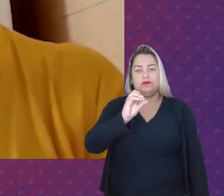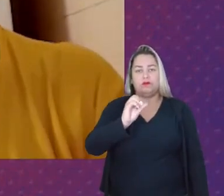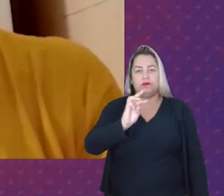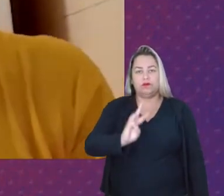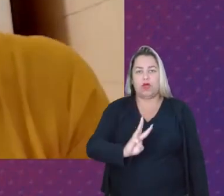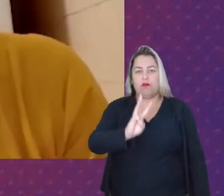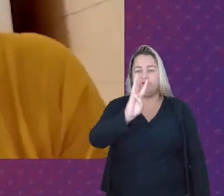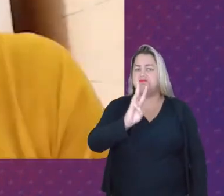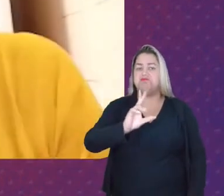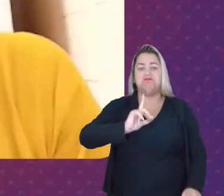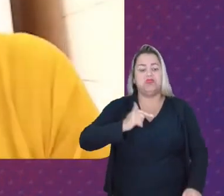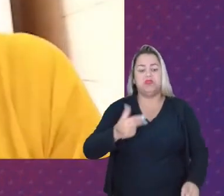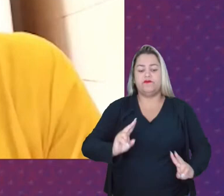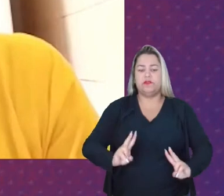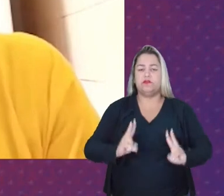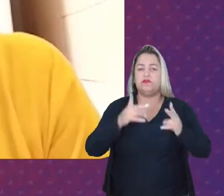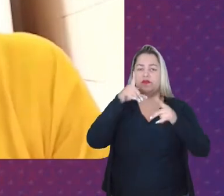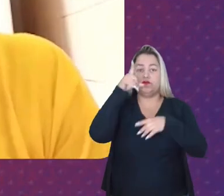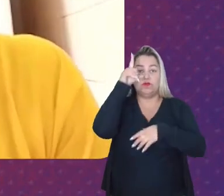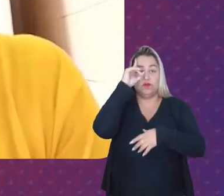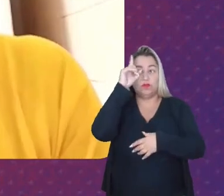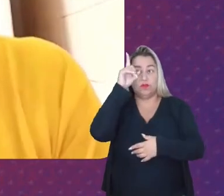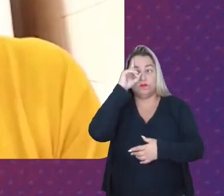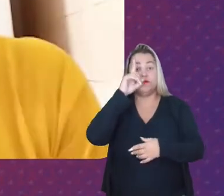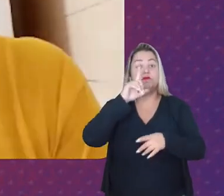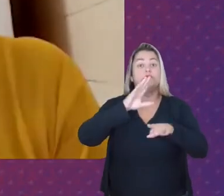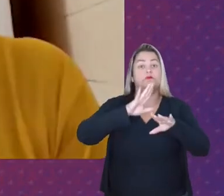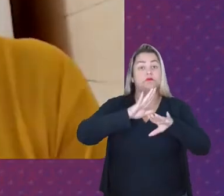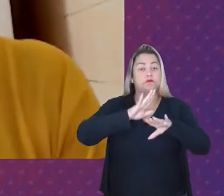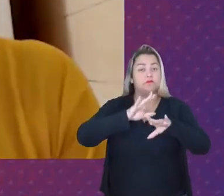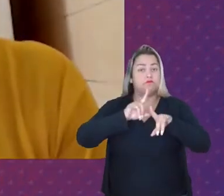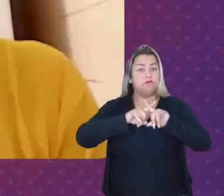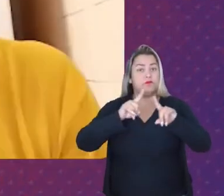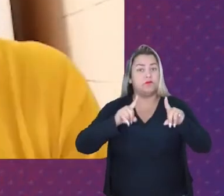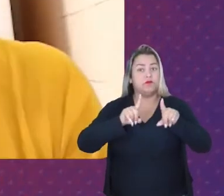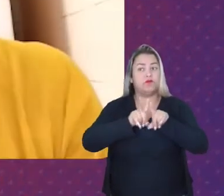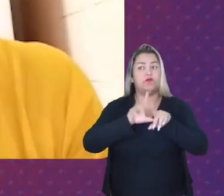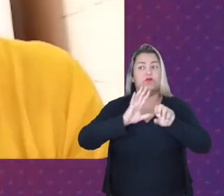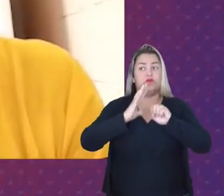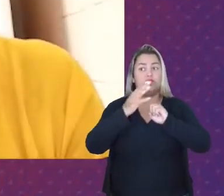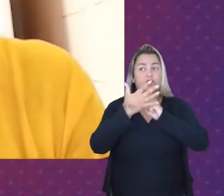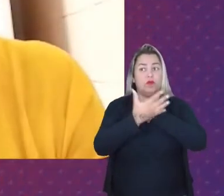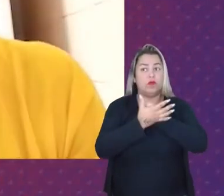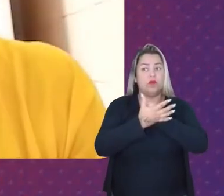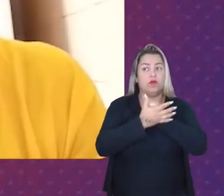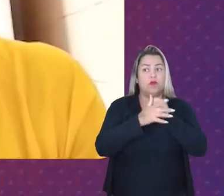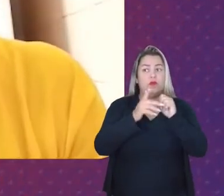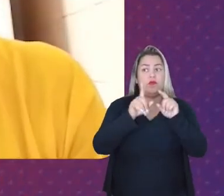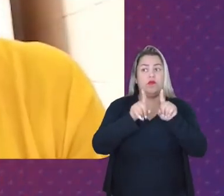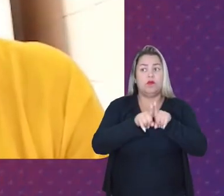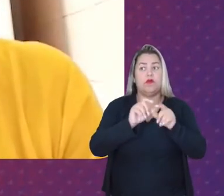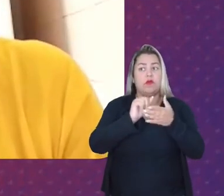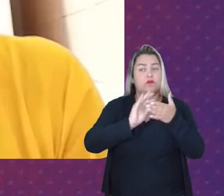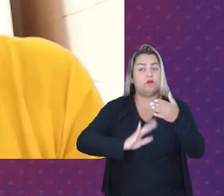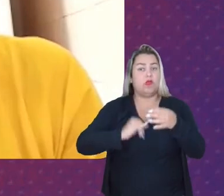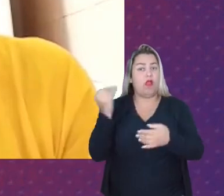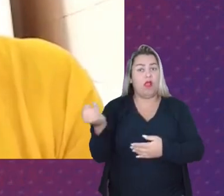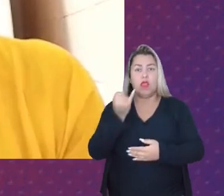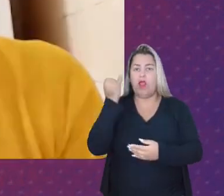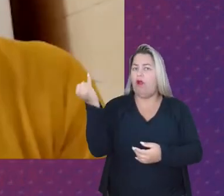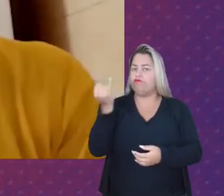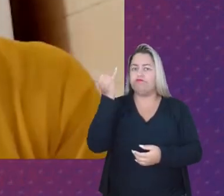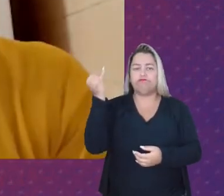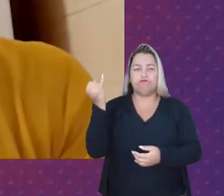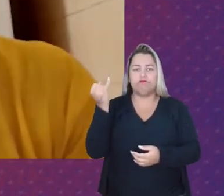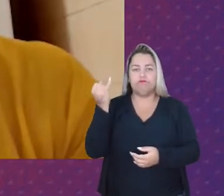não valorizar o nosso trabalho no dia a dia, no momento da pandemia, pela servidão, nós fomos consideradas atividades essenciais. E aí a